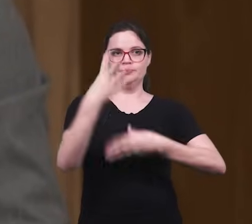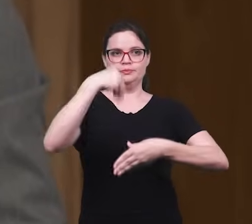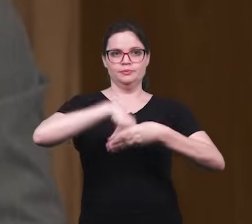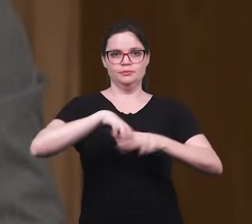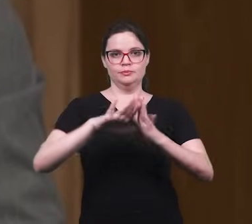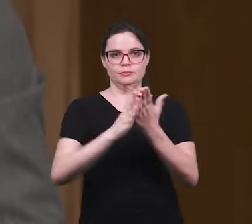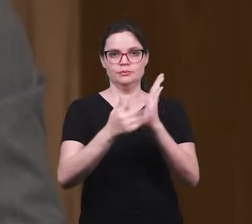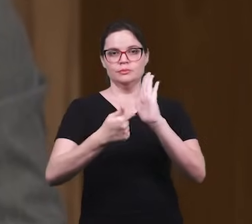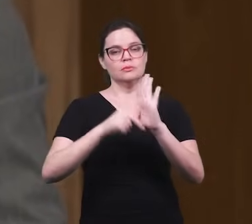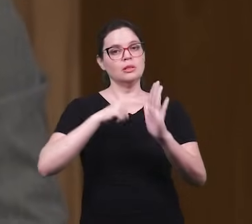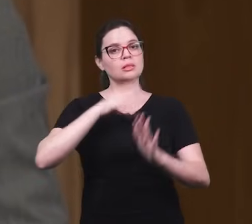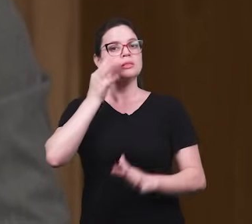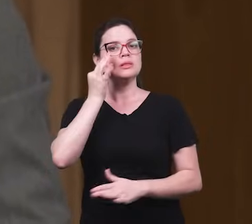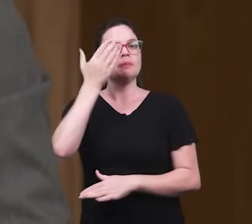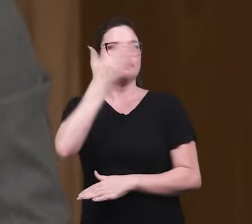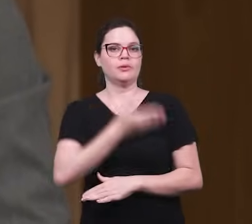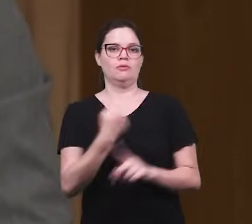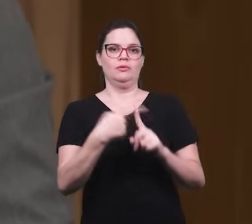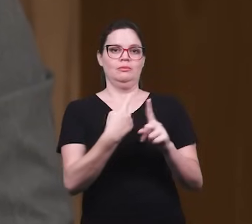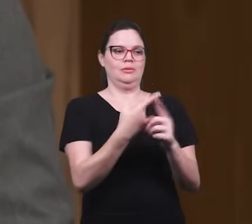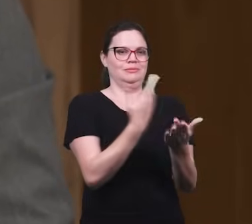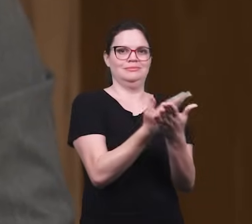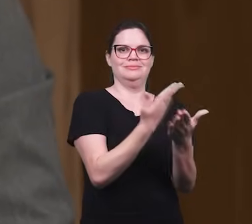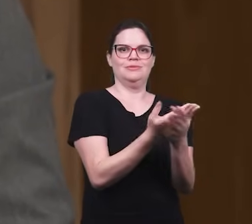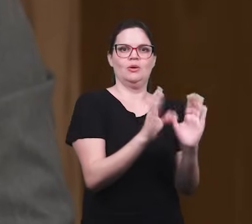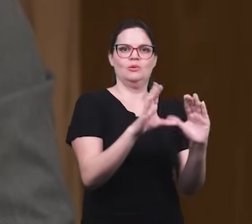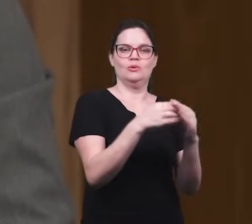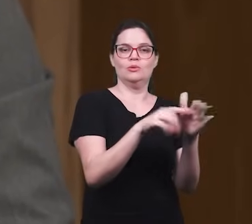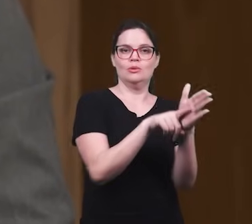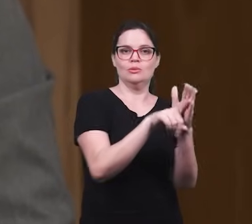sendo comprovado. E por que isso?